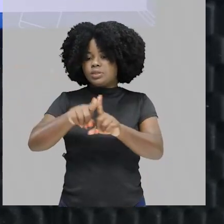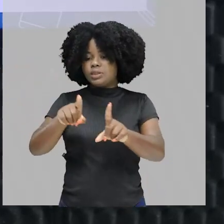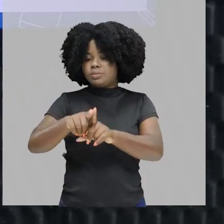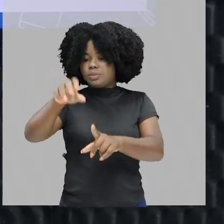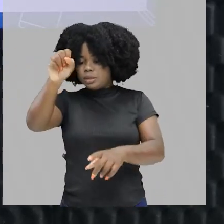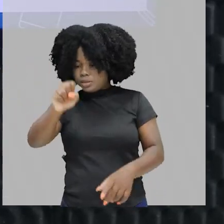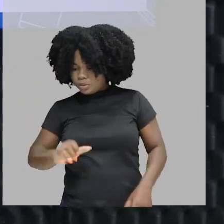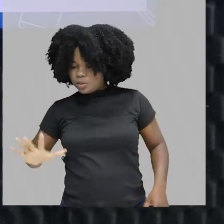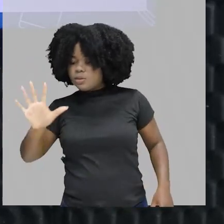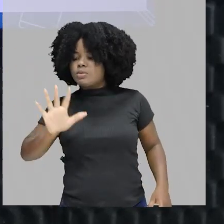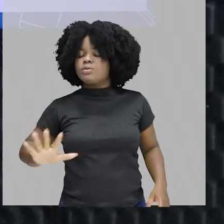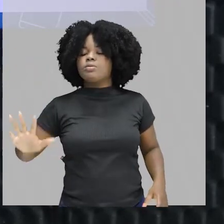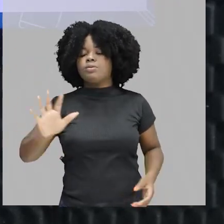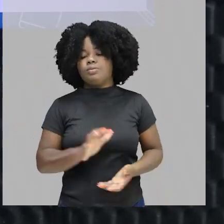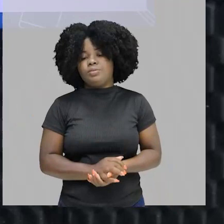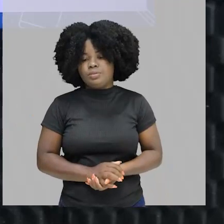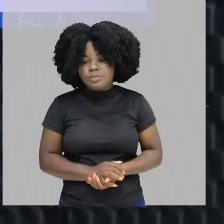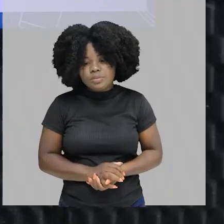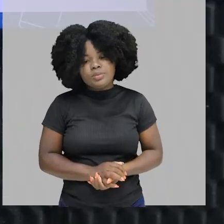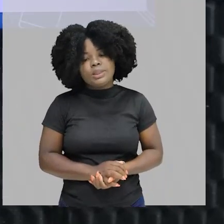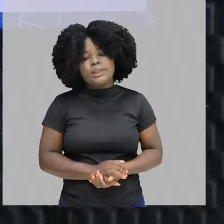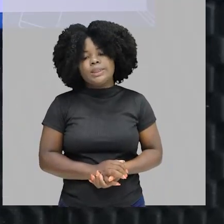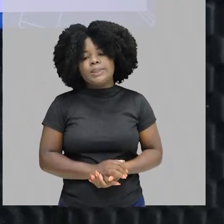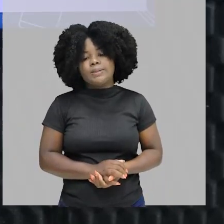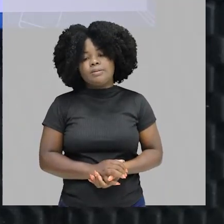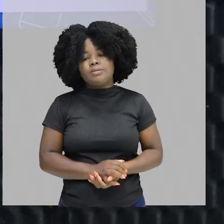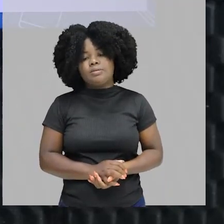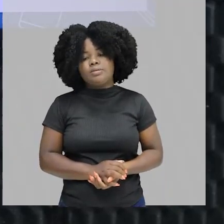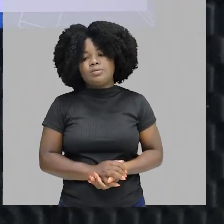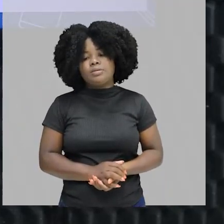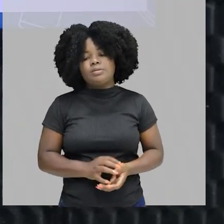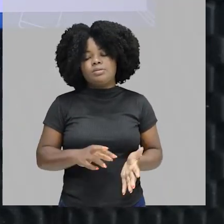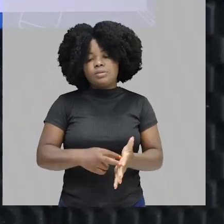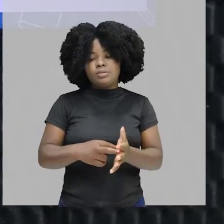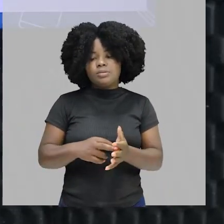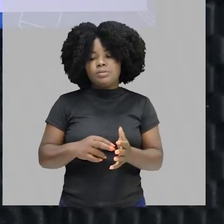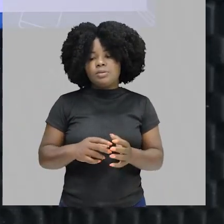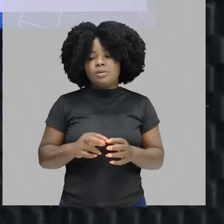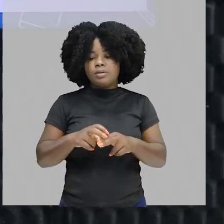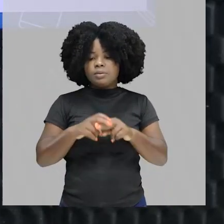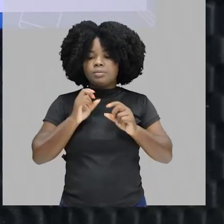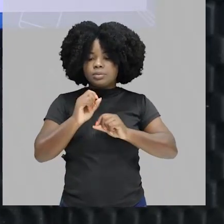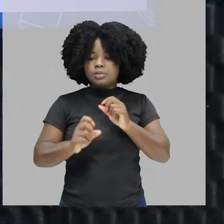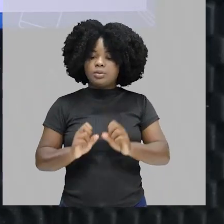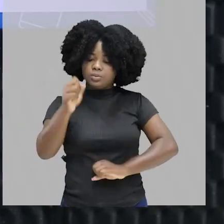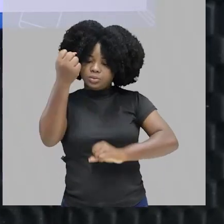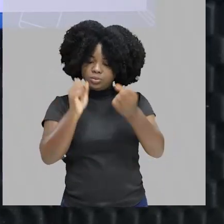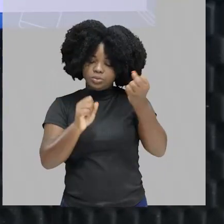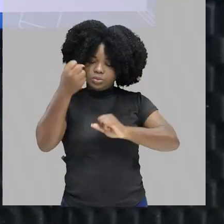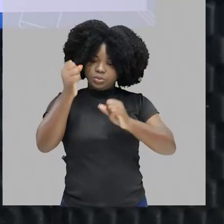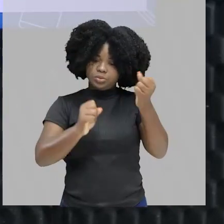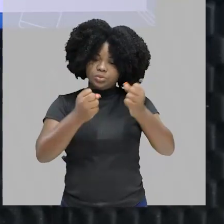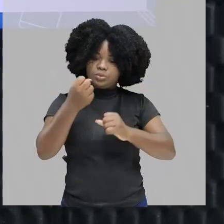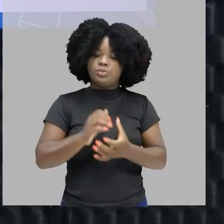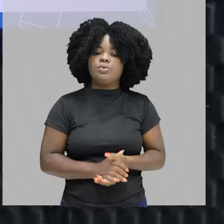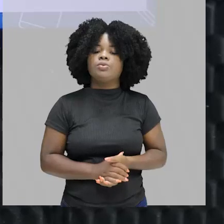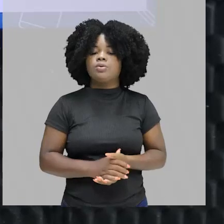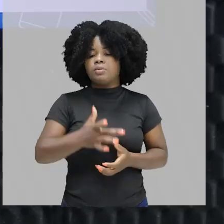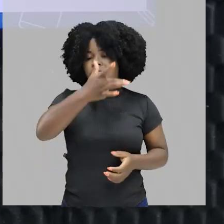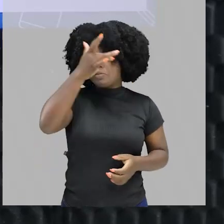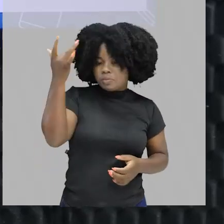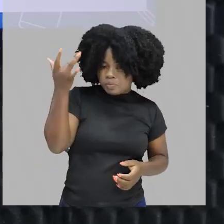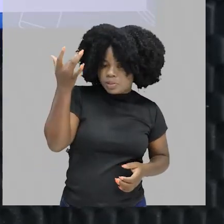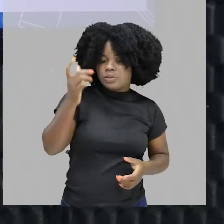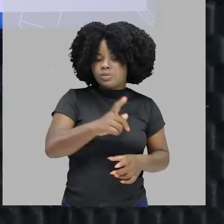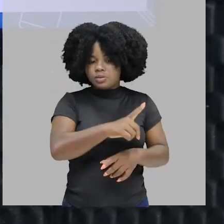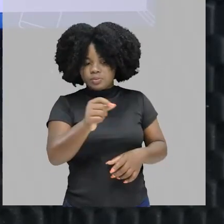o sudeste. É a migração que vai acontecer aí justamente pelo processo de industrialização, né? São pessoas que vão sair